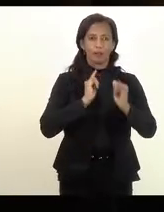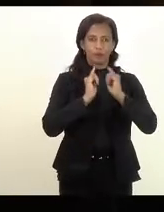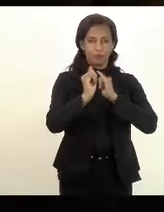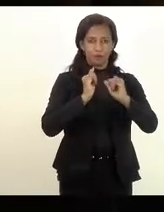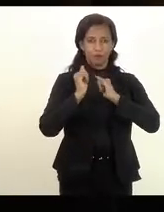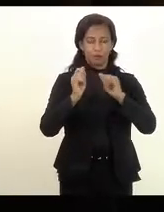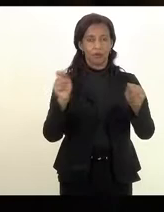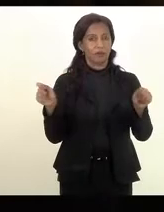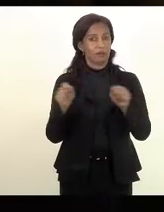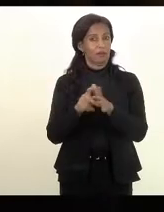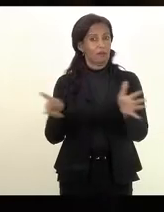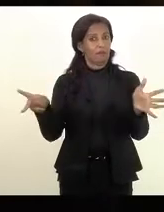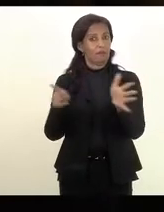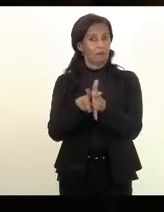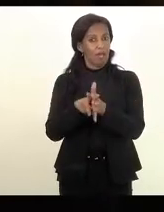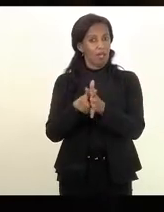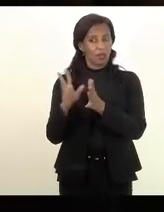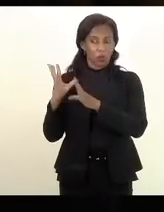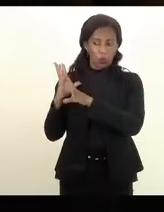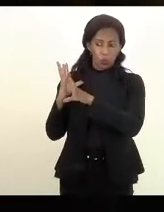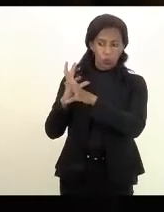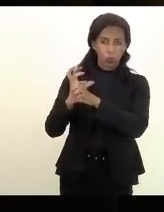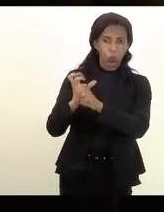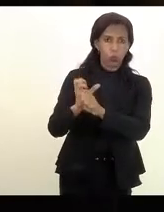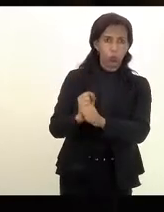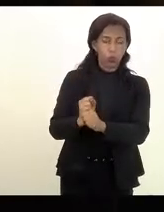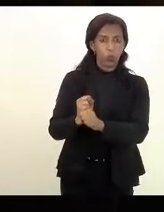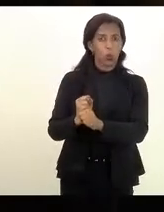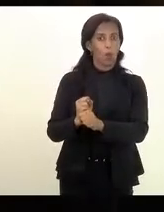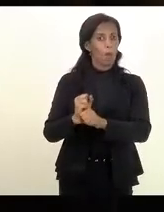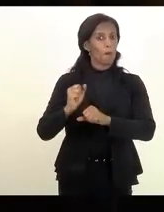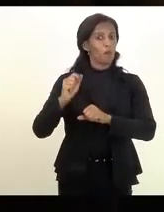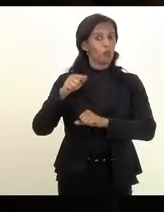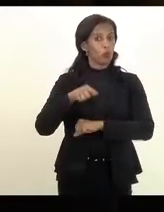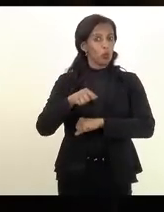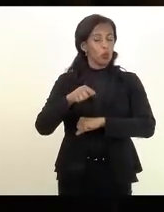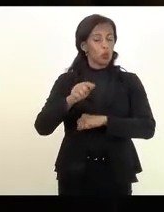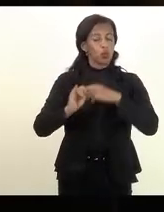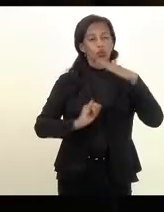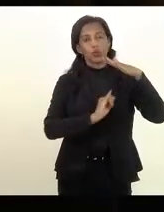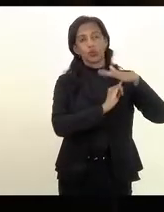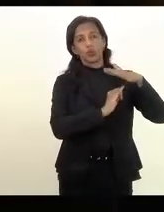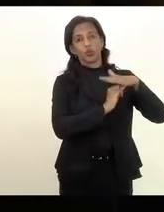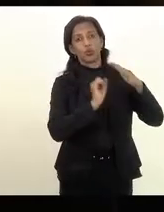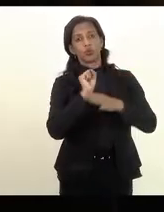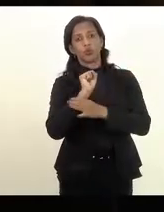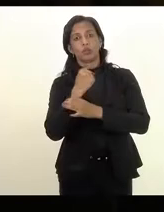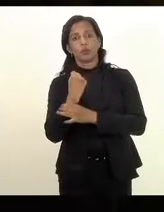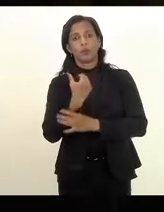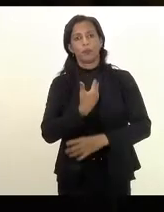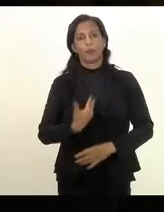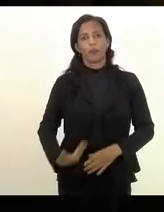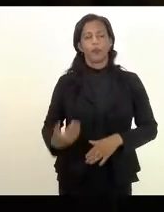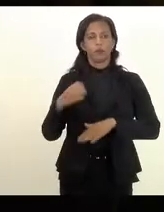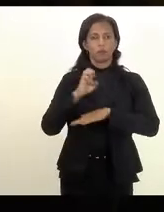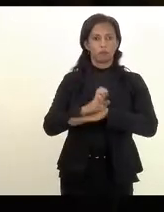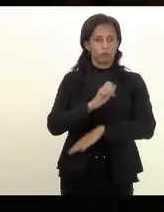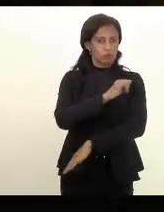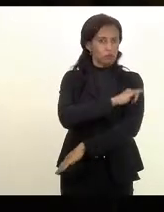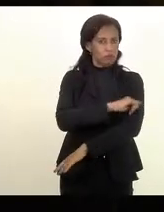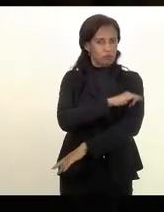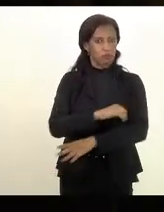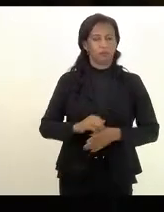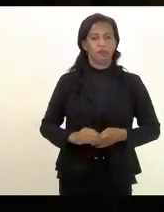fazem parte desse levantamento ainda inédito do instituto de segurança pública do estado do Rio de Janeiro